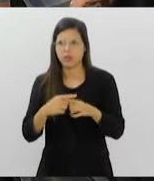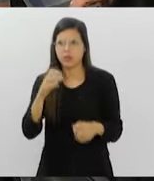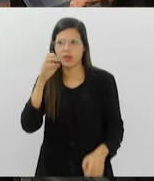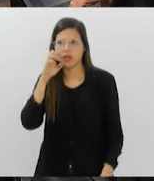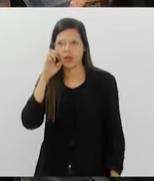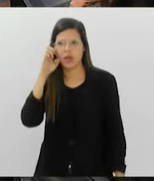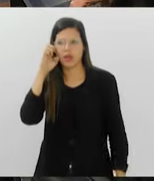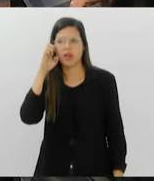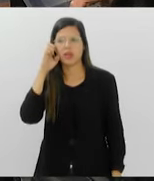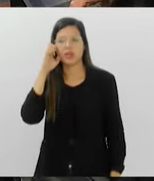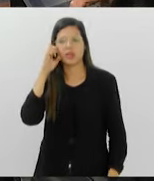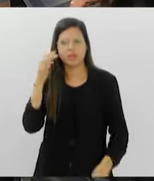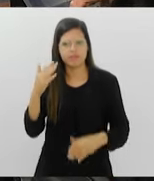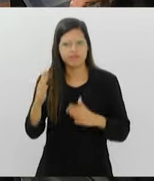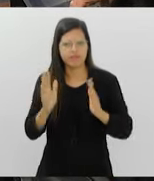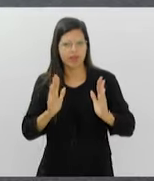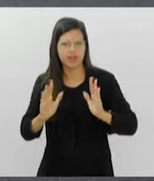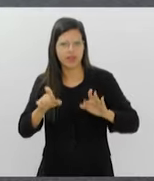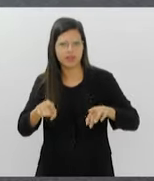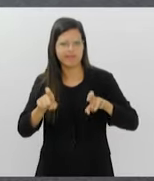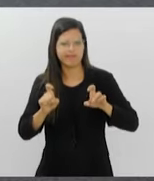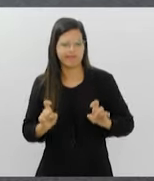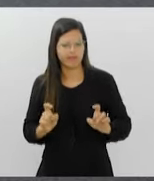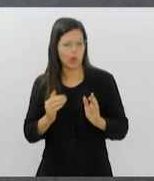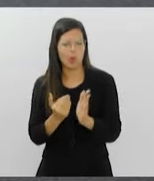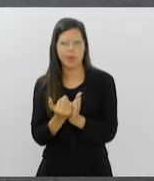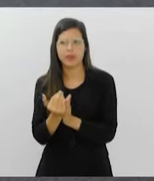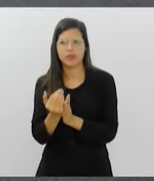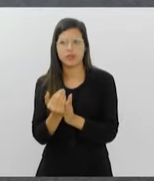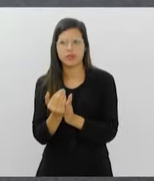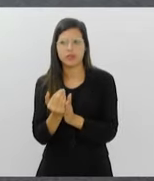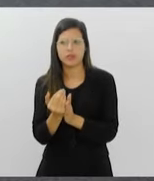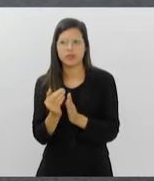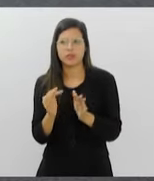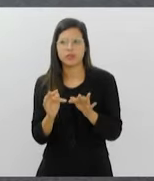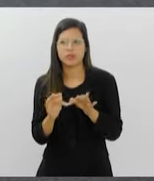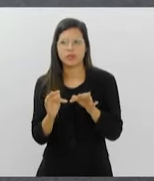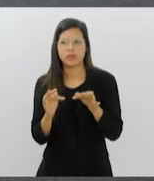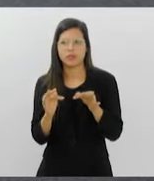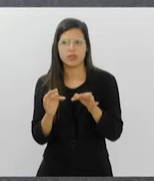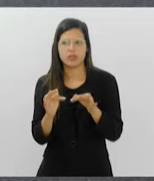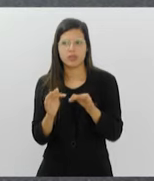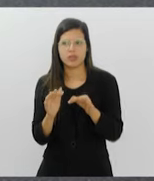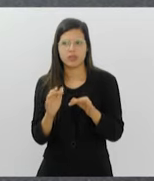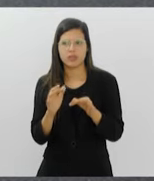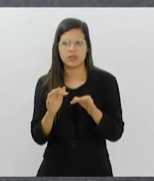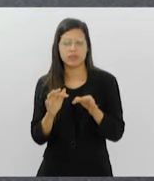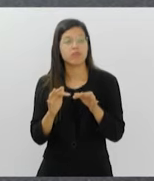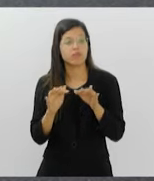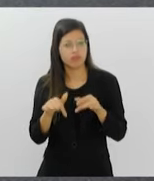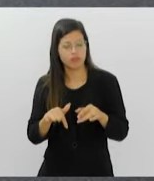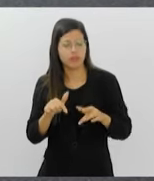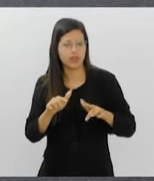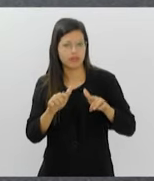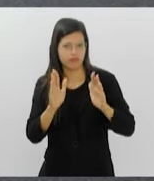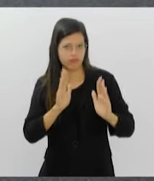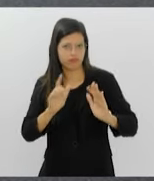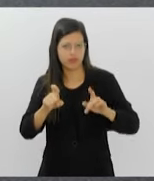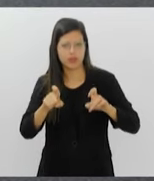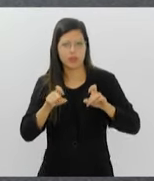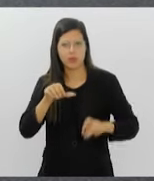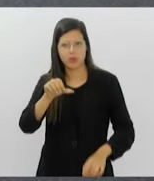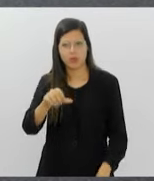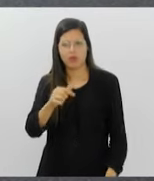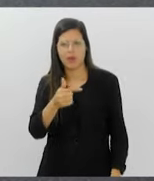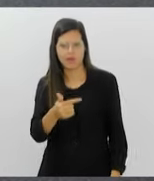mandato, vem construindo um mandato que é sim para os 92 municípios, para os 92 municípios e que é sim